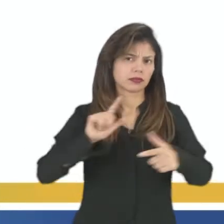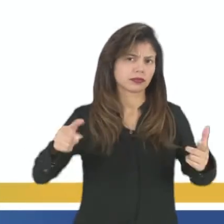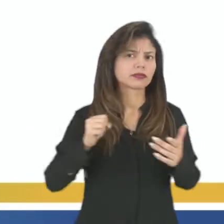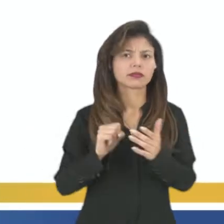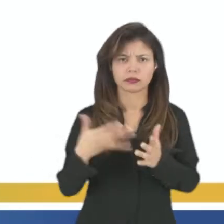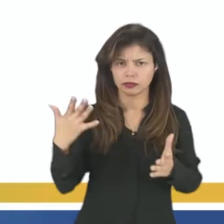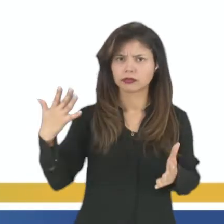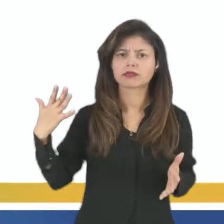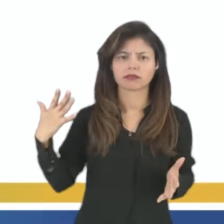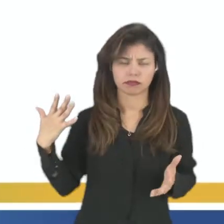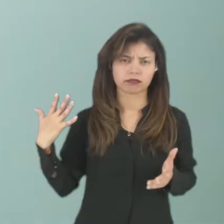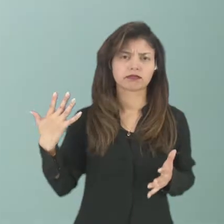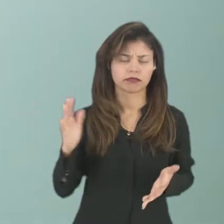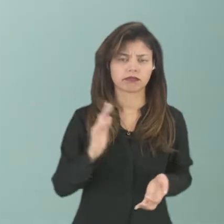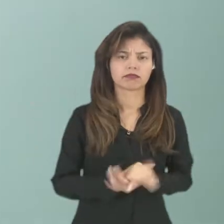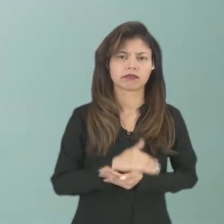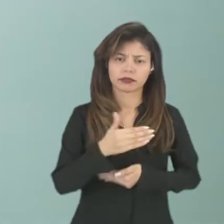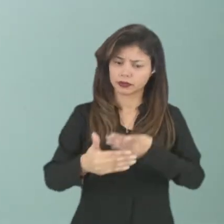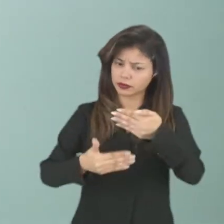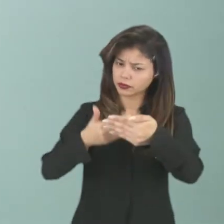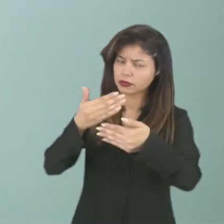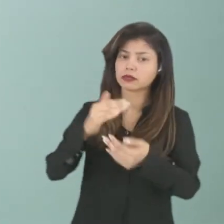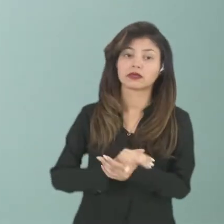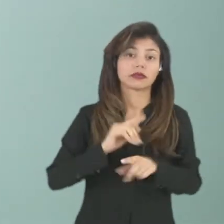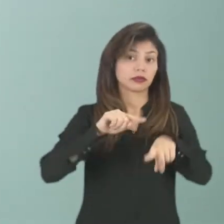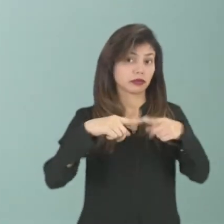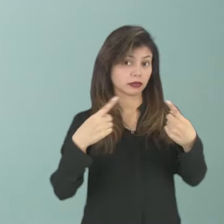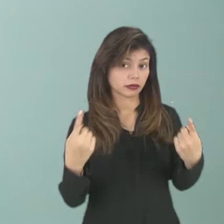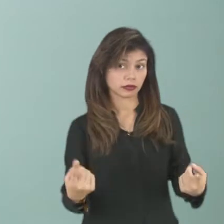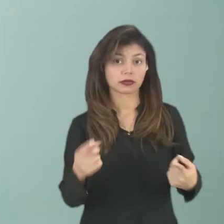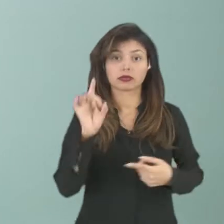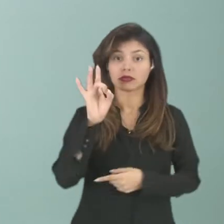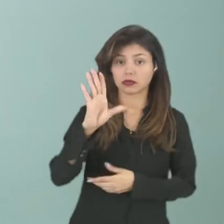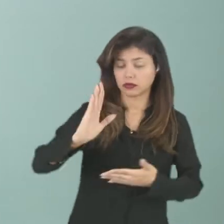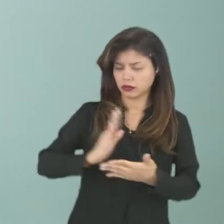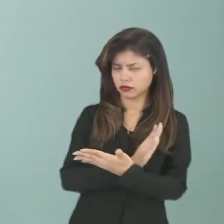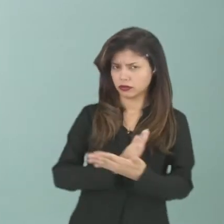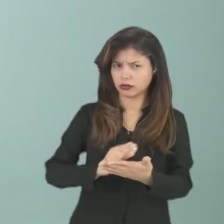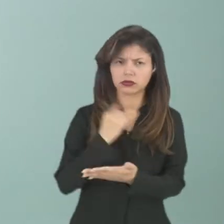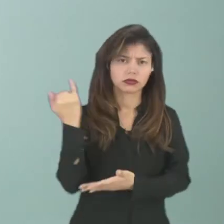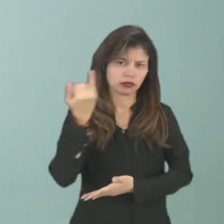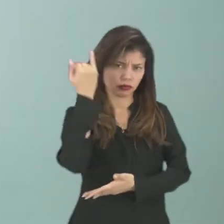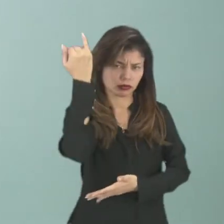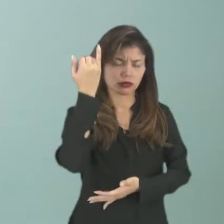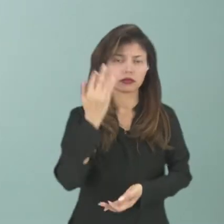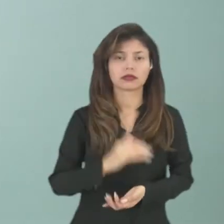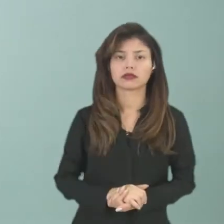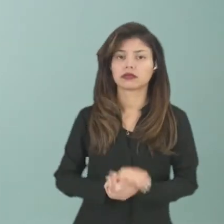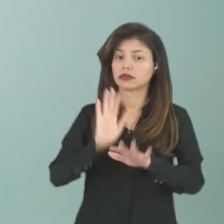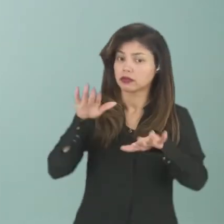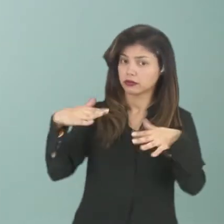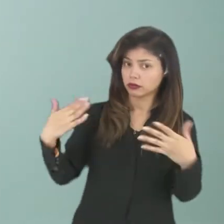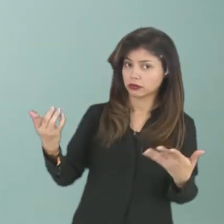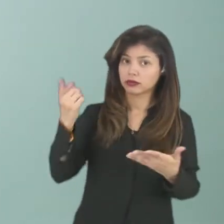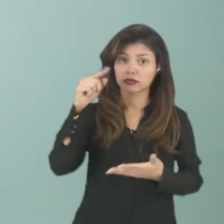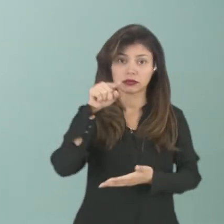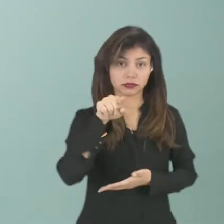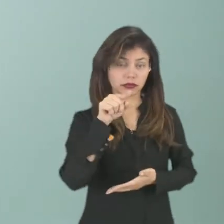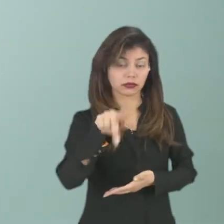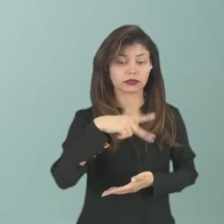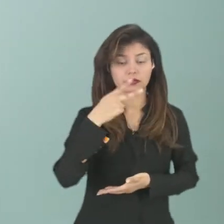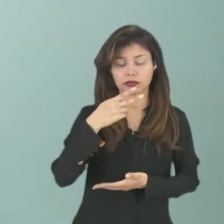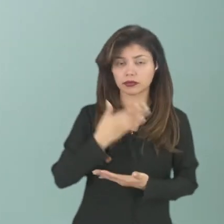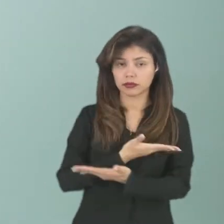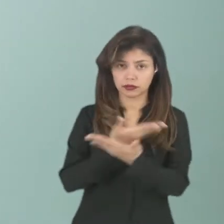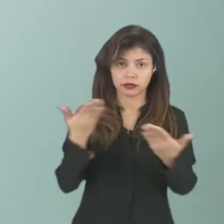e desenvolvidas no mundo, né? Porém, eu quero falar apenas de algumas mais importantes, a qual eu vou falar